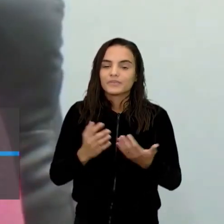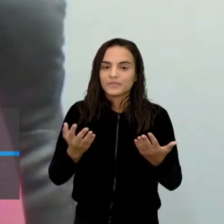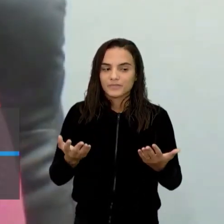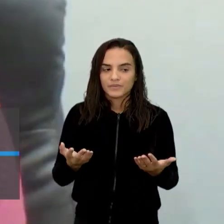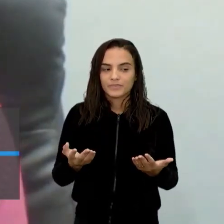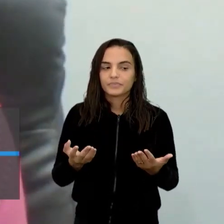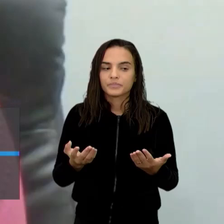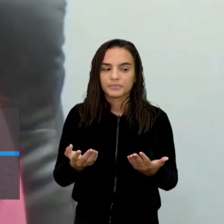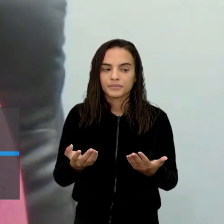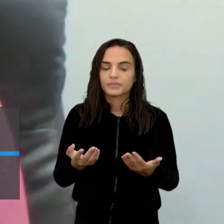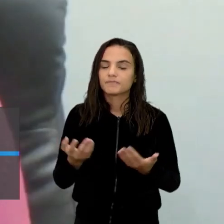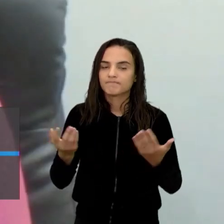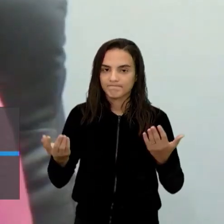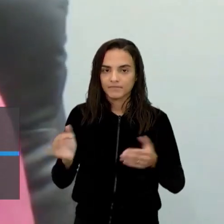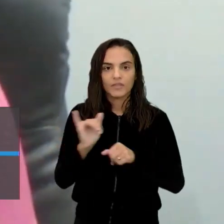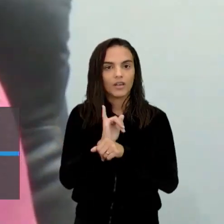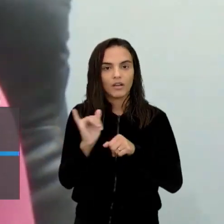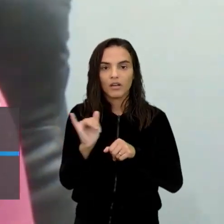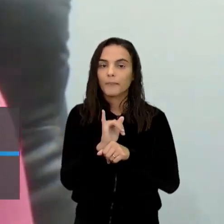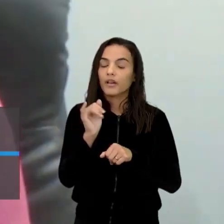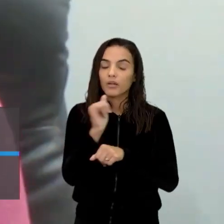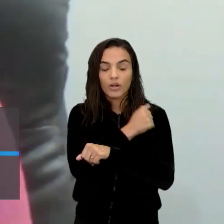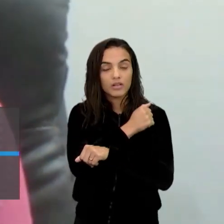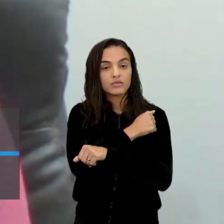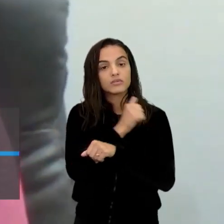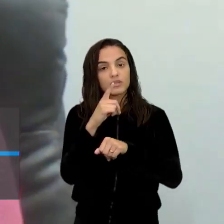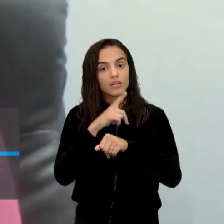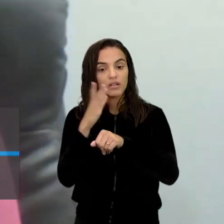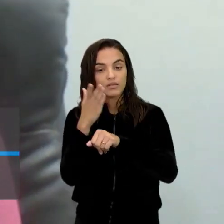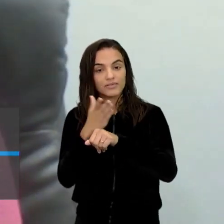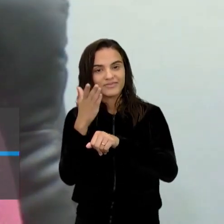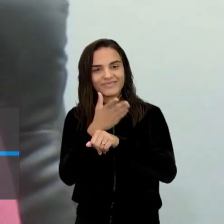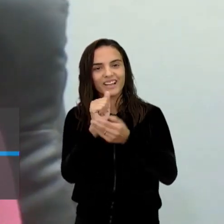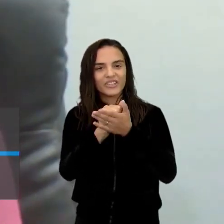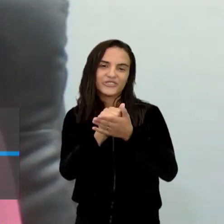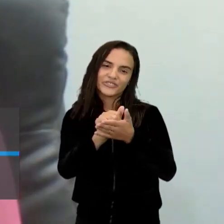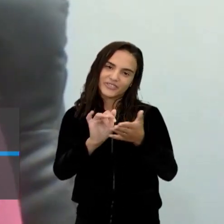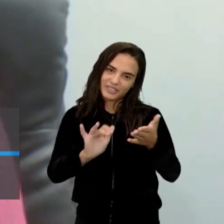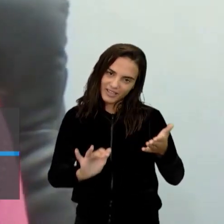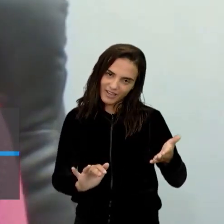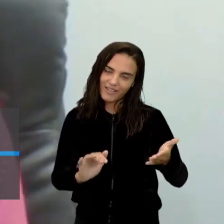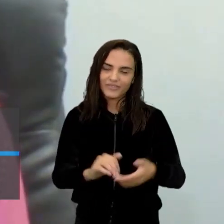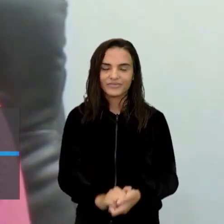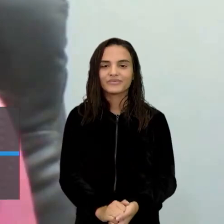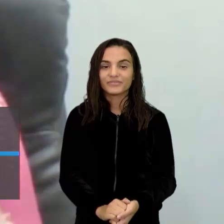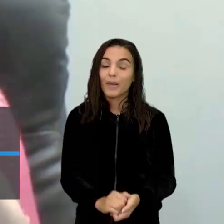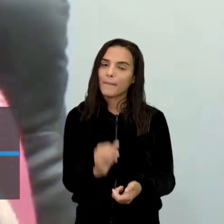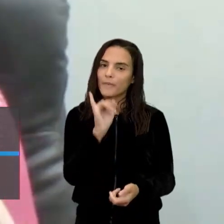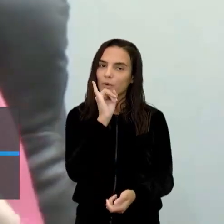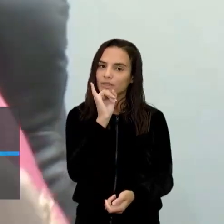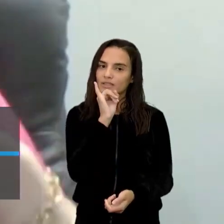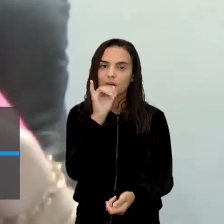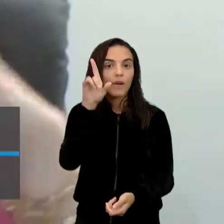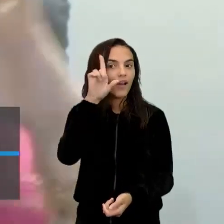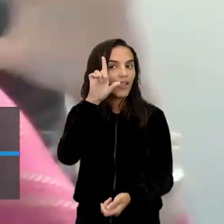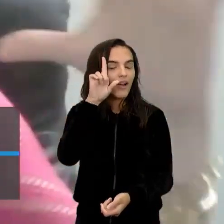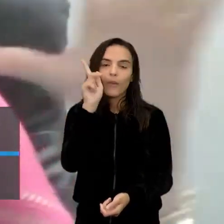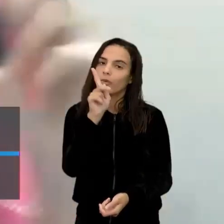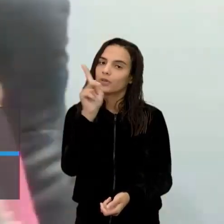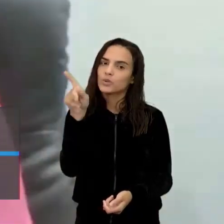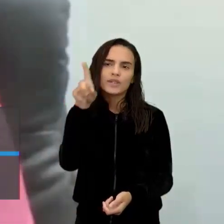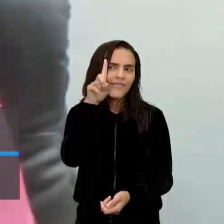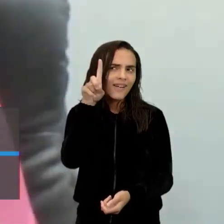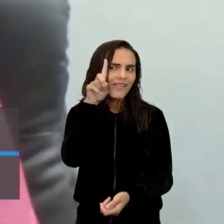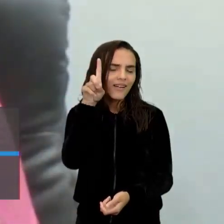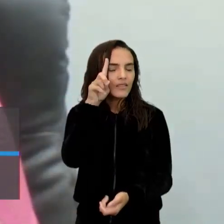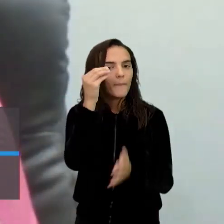confeccionar esses recursos para que o aluno tenha acesso a essas atividades. Tá bom? Por exemplo, a data o professor todos os